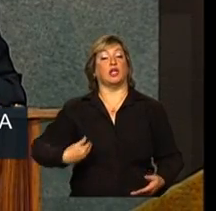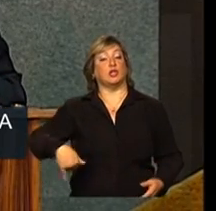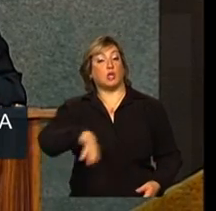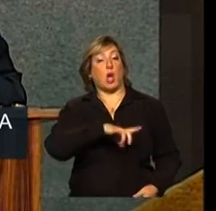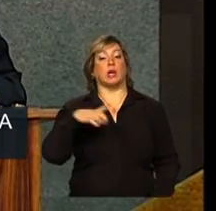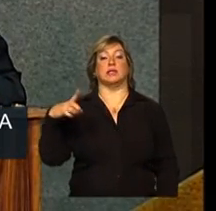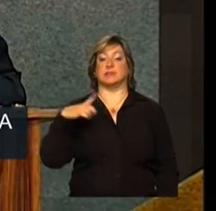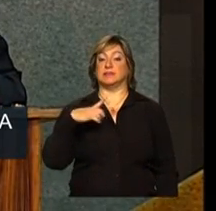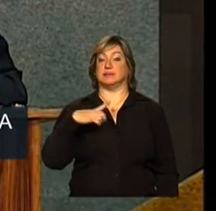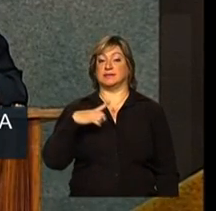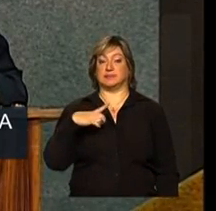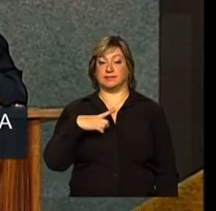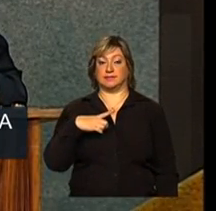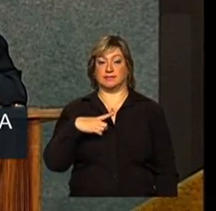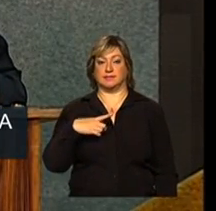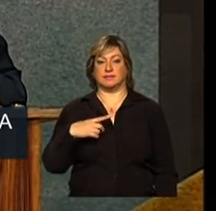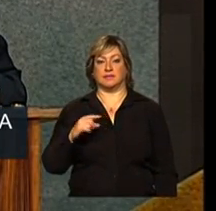estamos